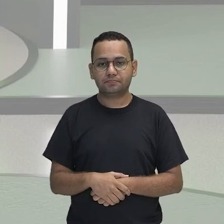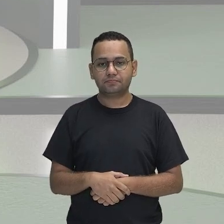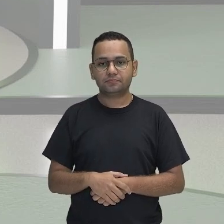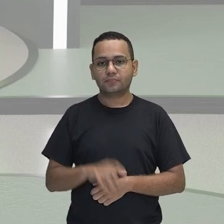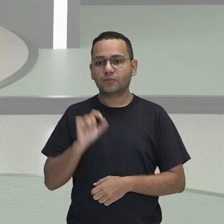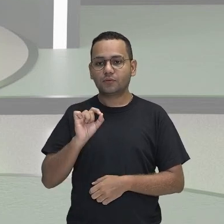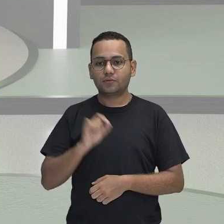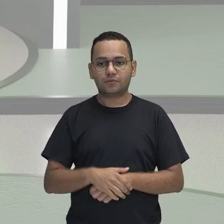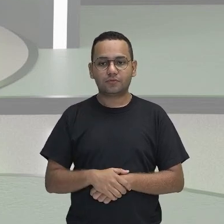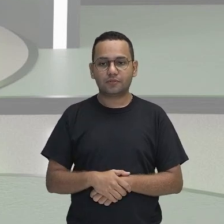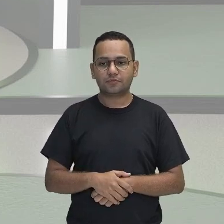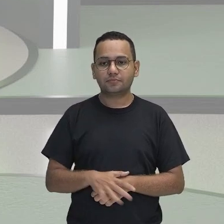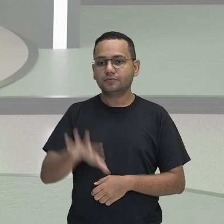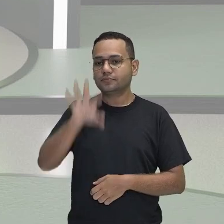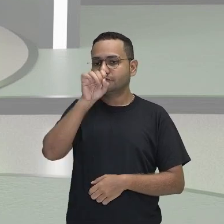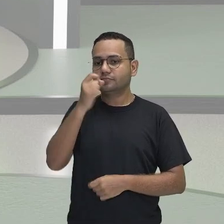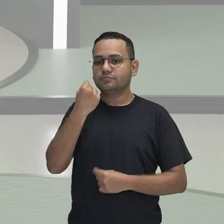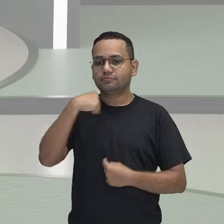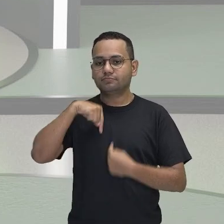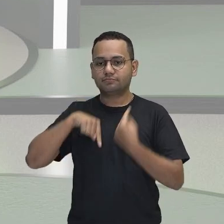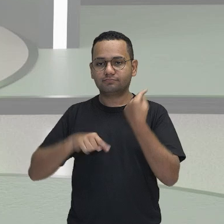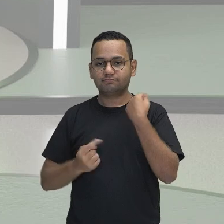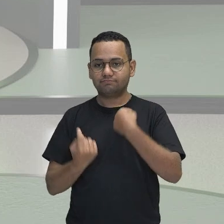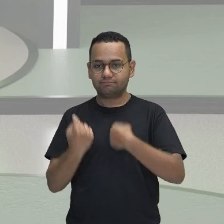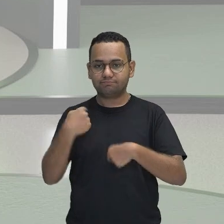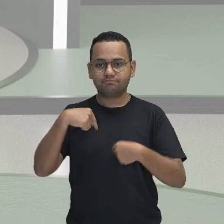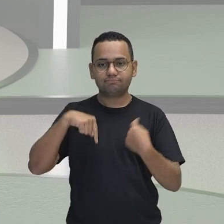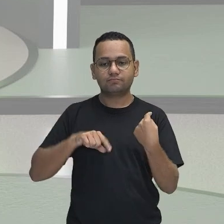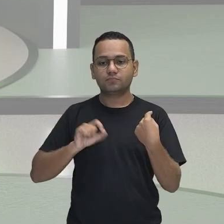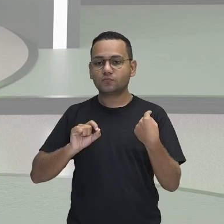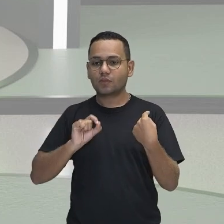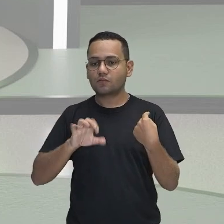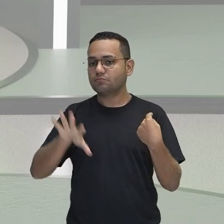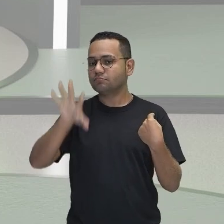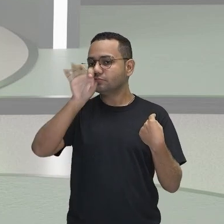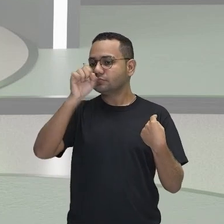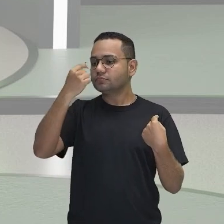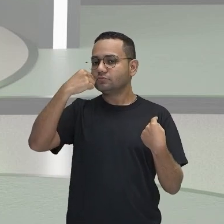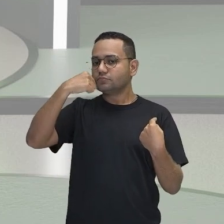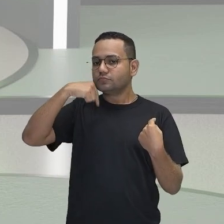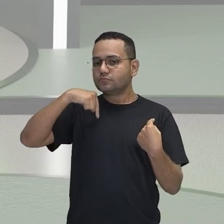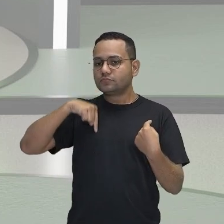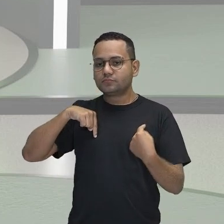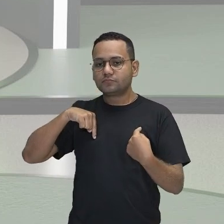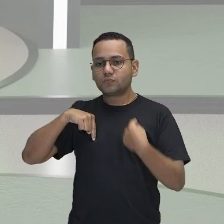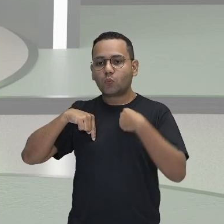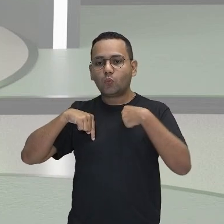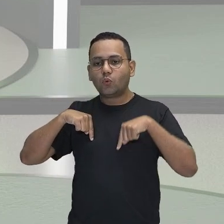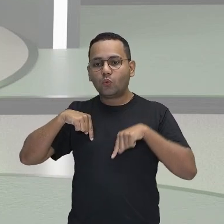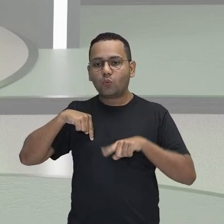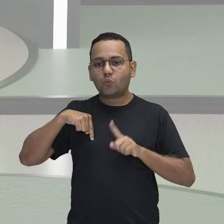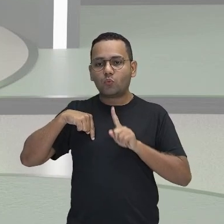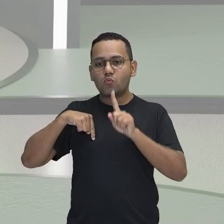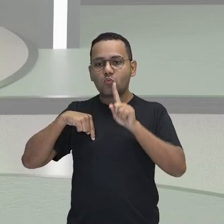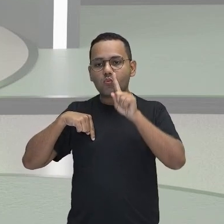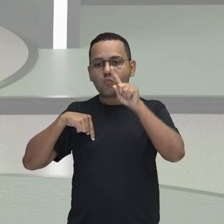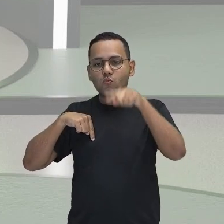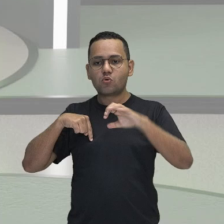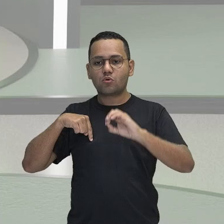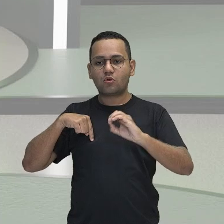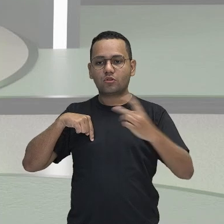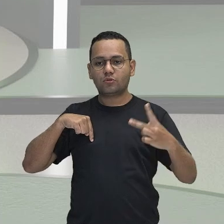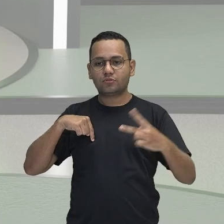nosso sistema respiratório, né? Com a troca gasosa ocorrida pelo nosso sistema respiratório. Então,